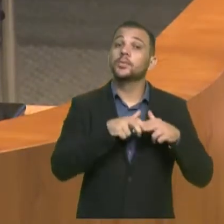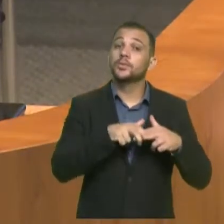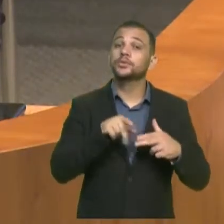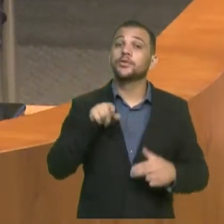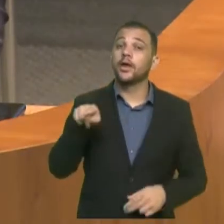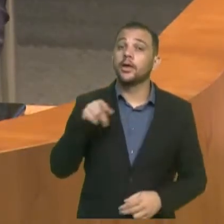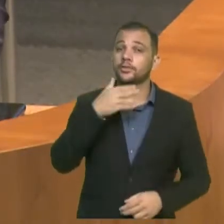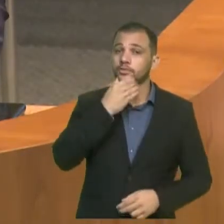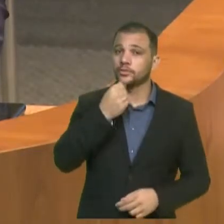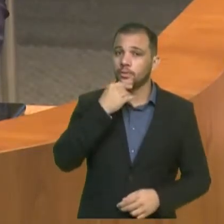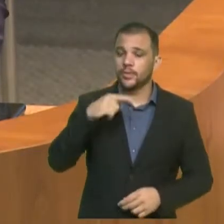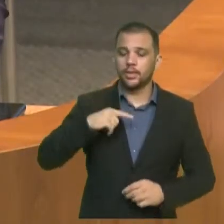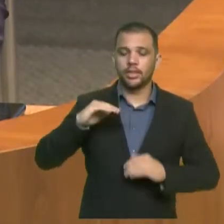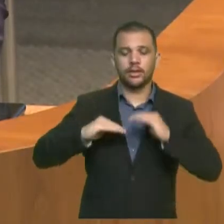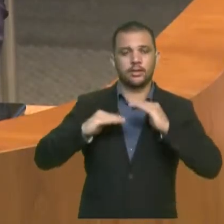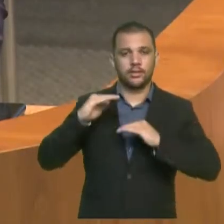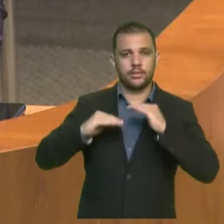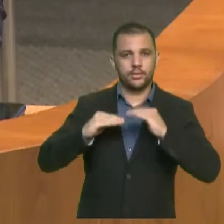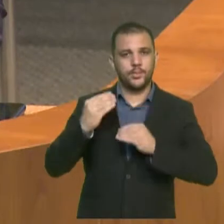cidade de São Luís,